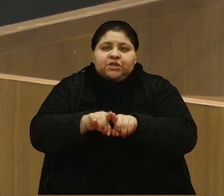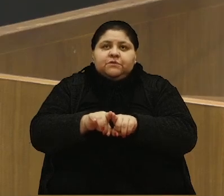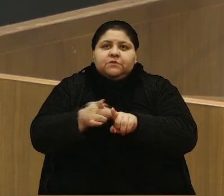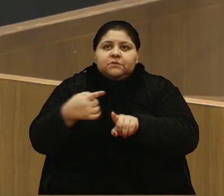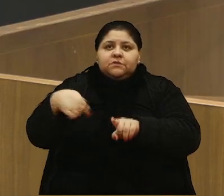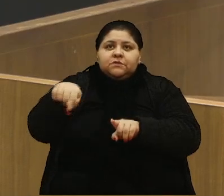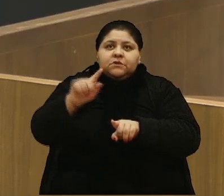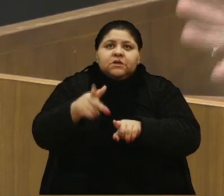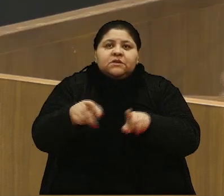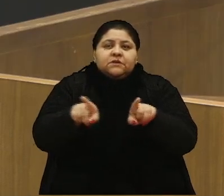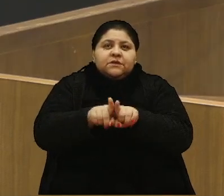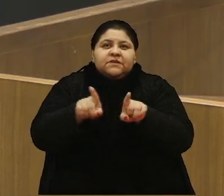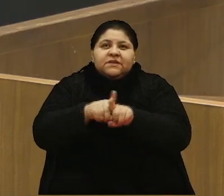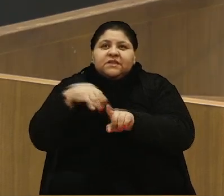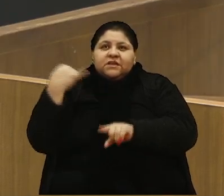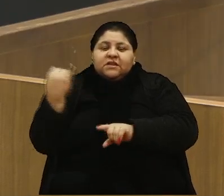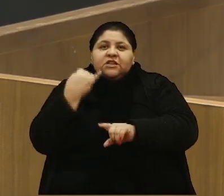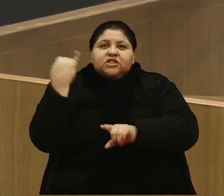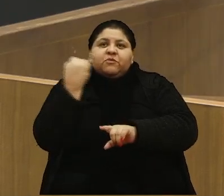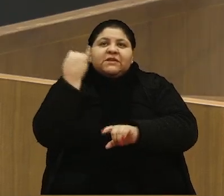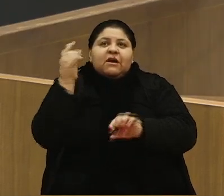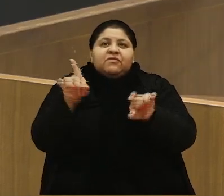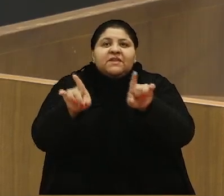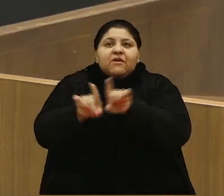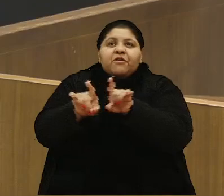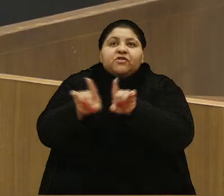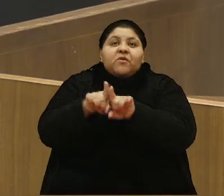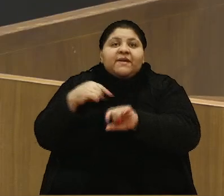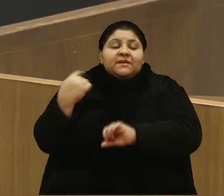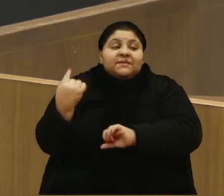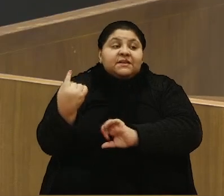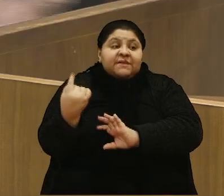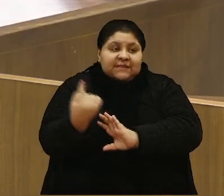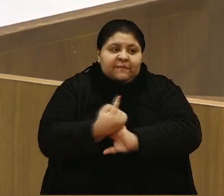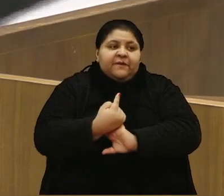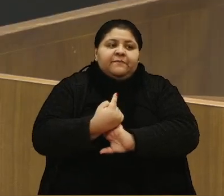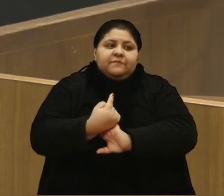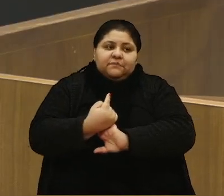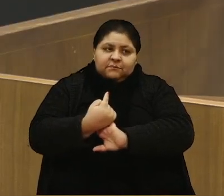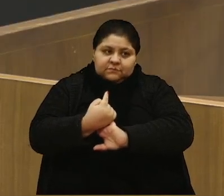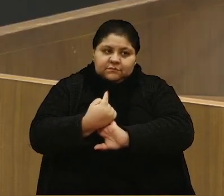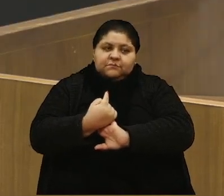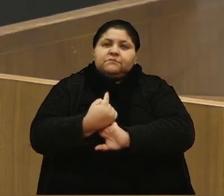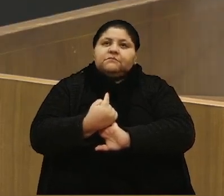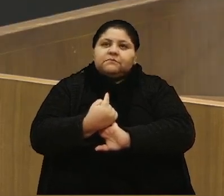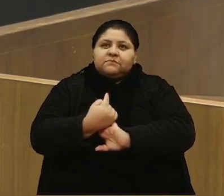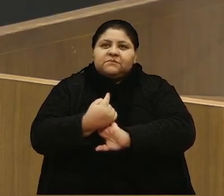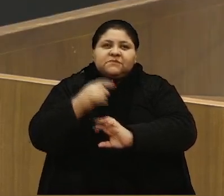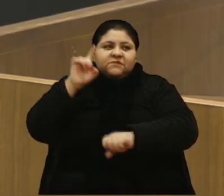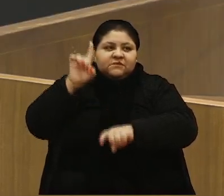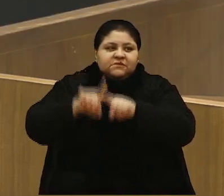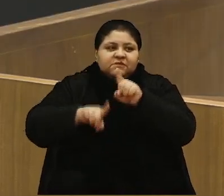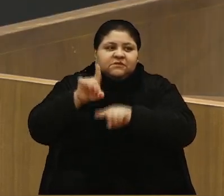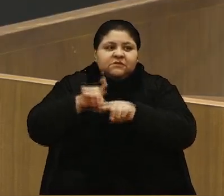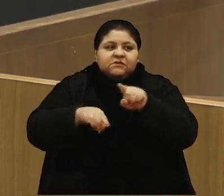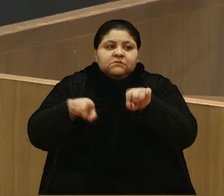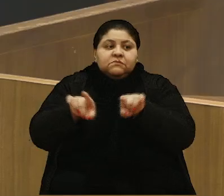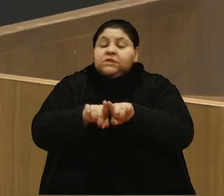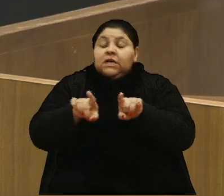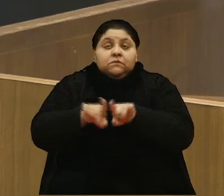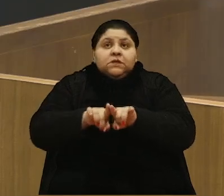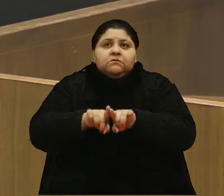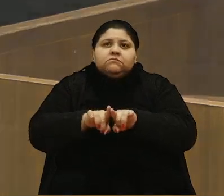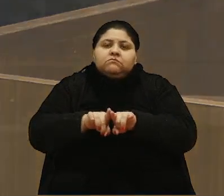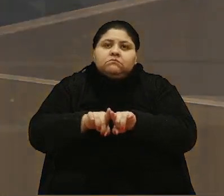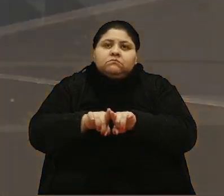aqui, dizendo que se importam tanto em salvar vidas, aí eu também vou apelar, fazer esse discurso e mostrar aqui daí essas coisas mais de trânsito. Pode passar